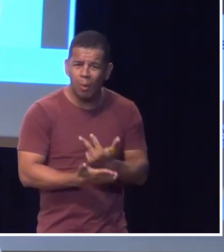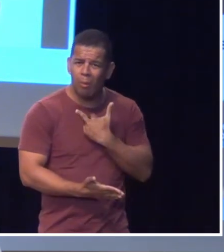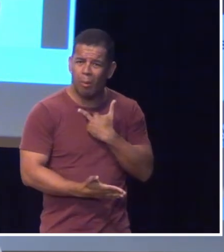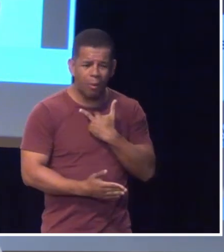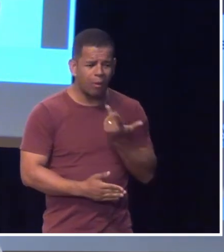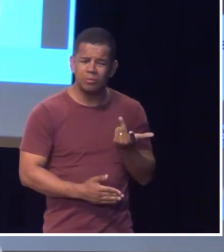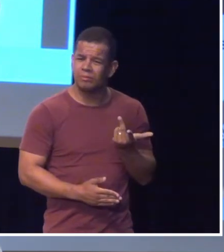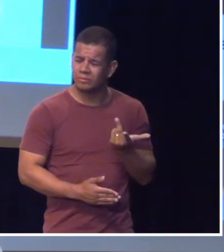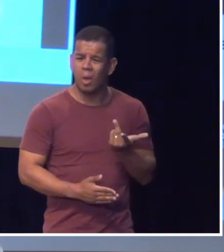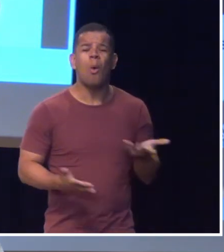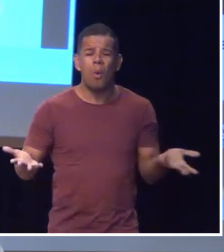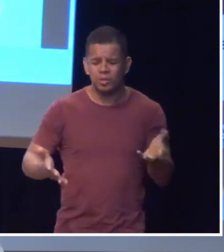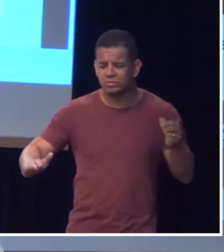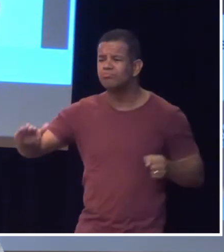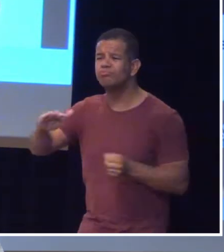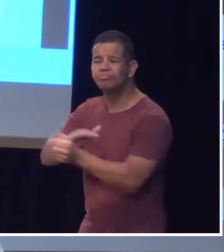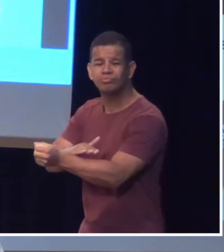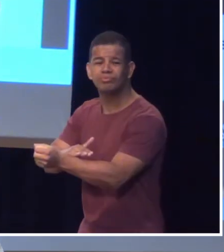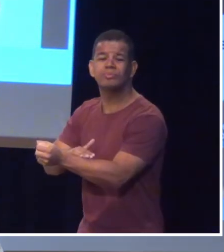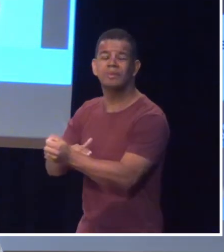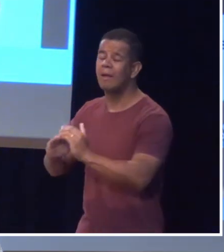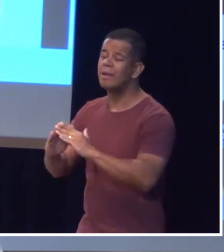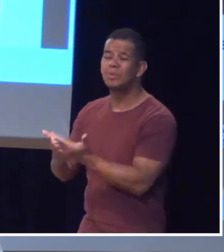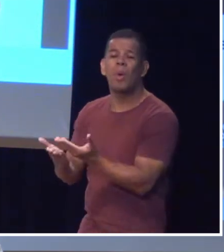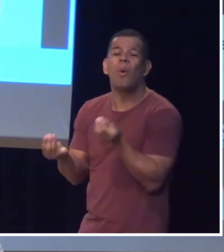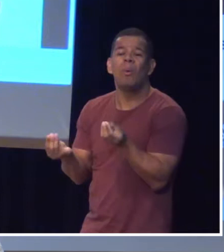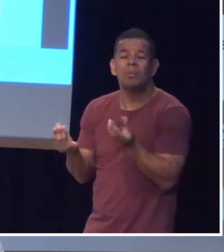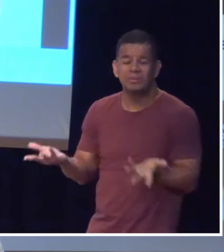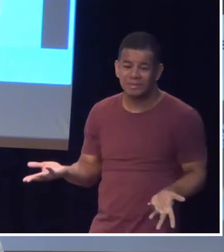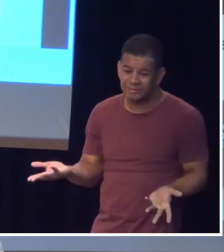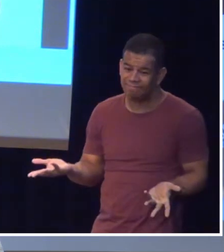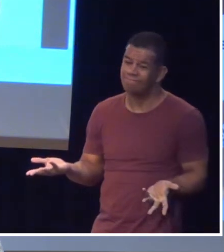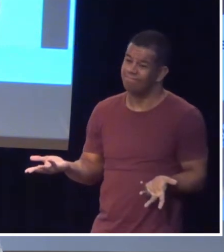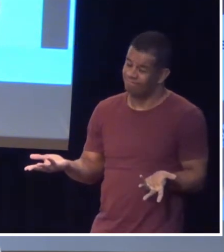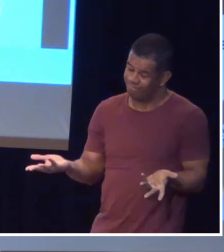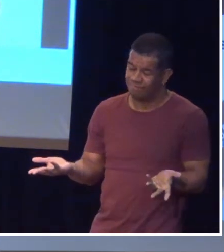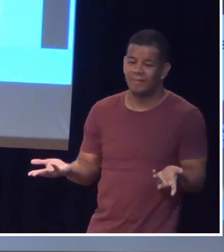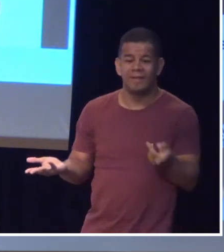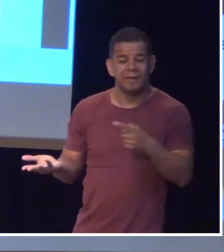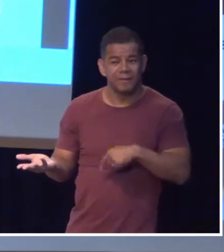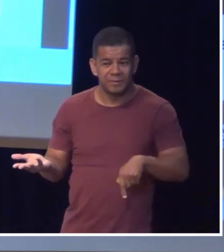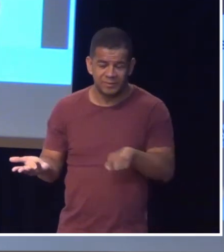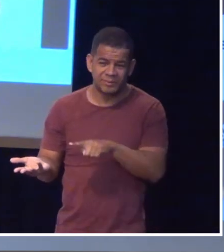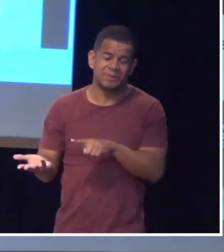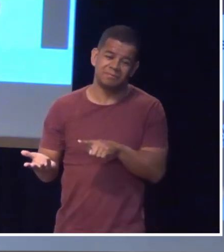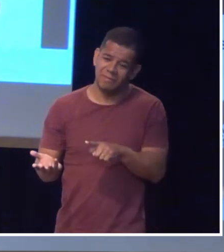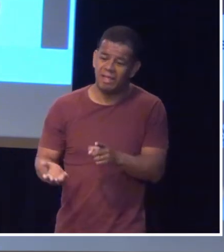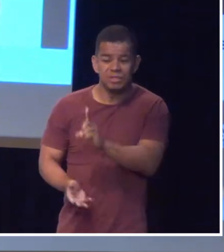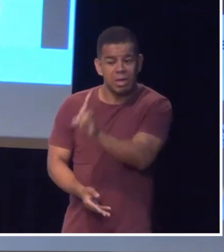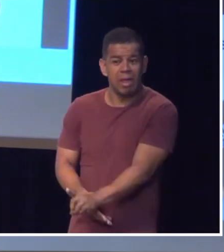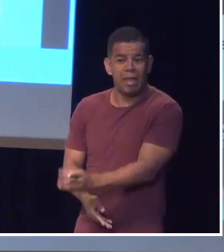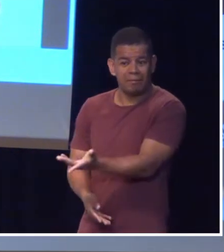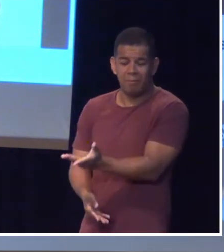E falar de políticas de ação afirmativa hoje já está perigando tirarmos essa política de direito.